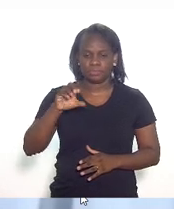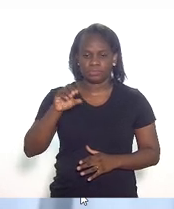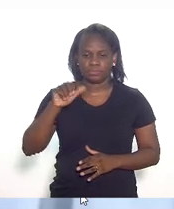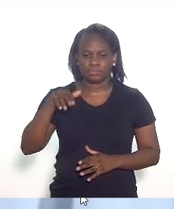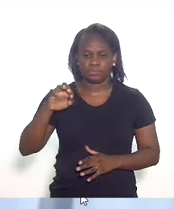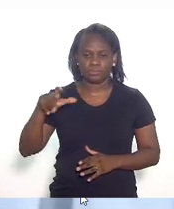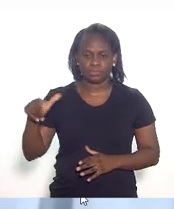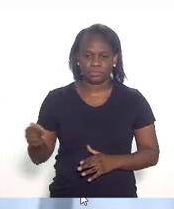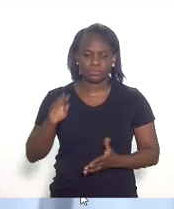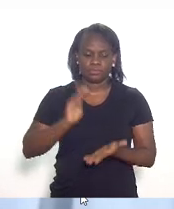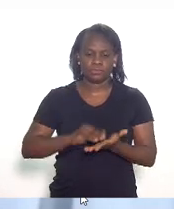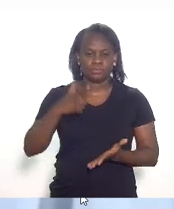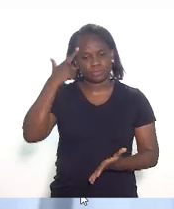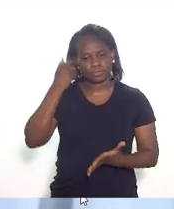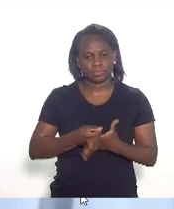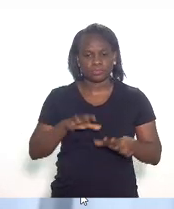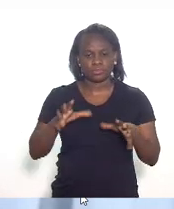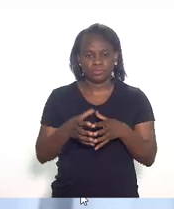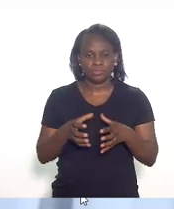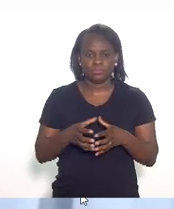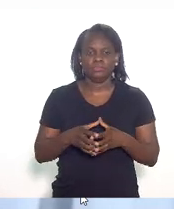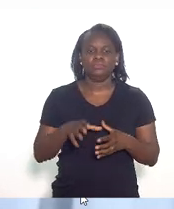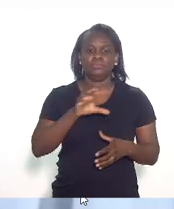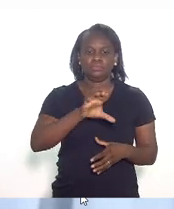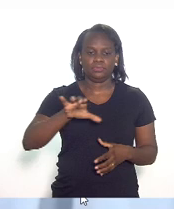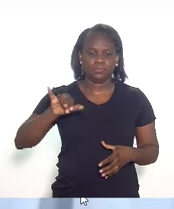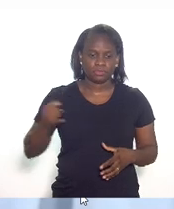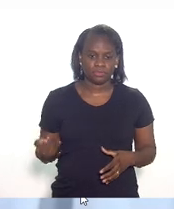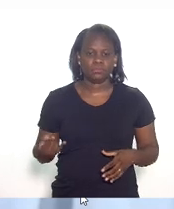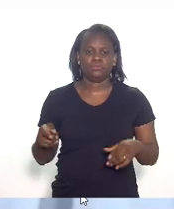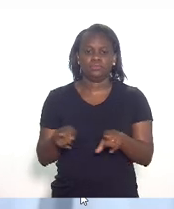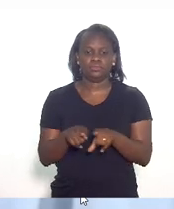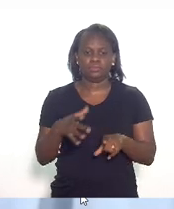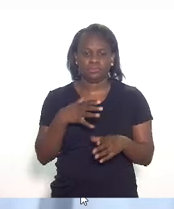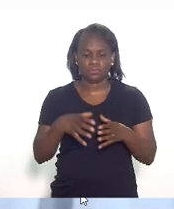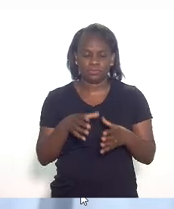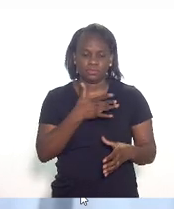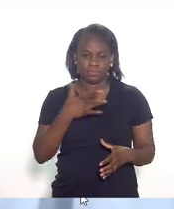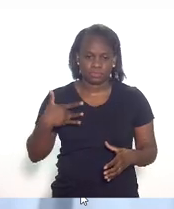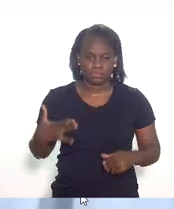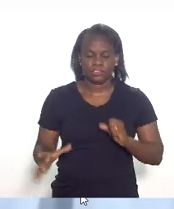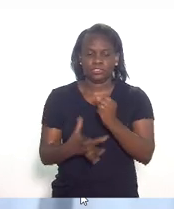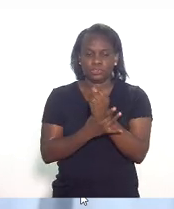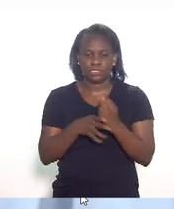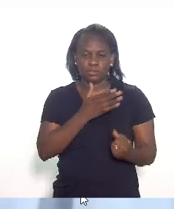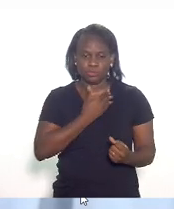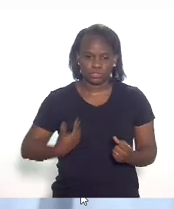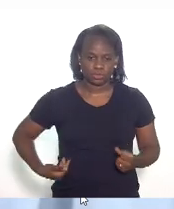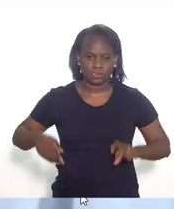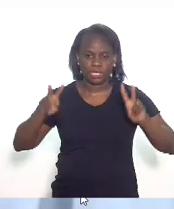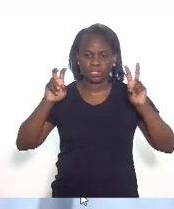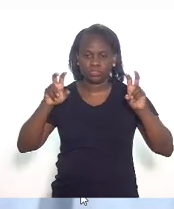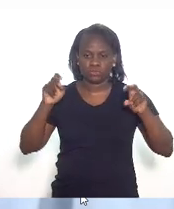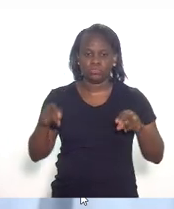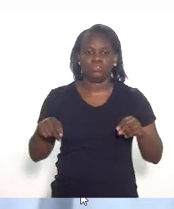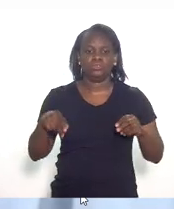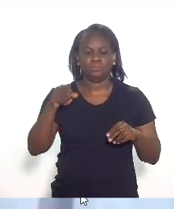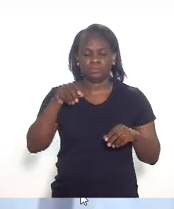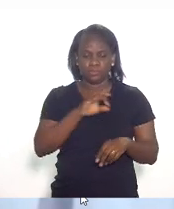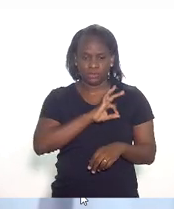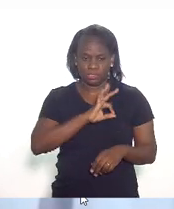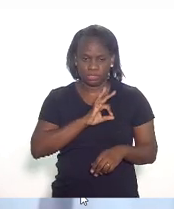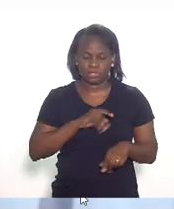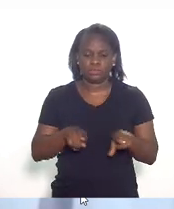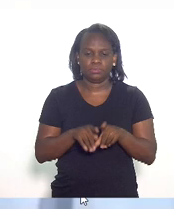Pendente de pareceres das comissões de Constituição e Justiça, de saúde, de segurança pública e assuntos de polícia,